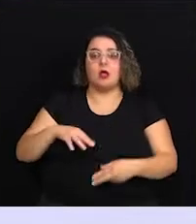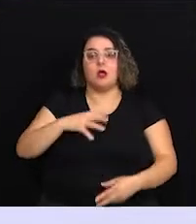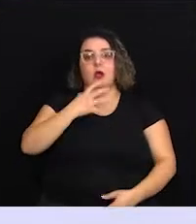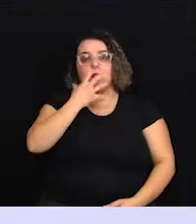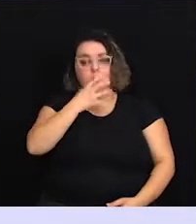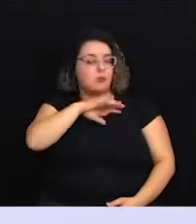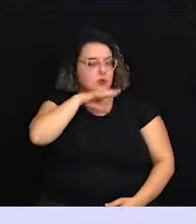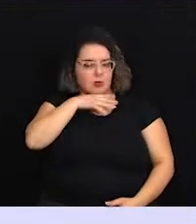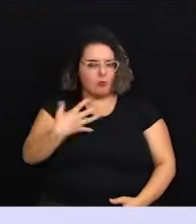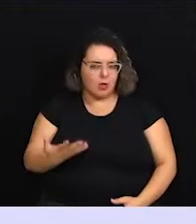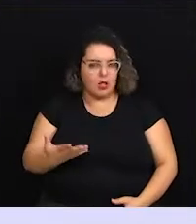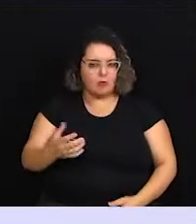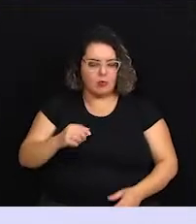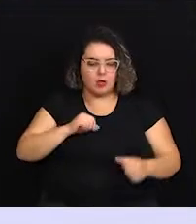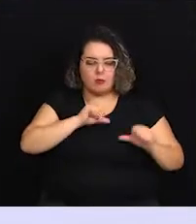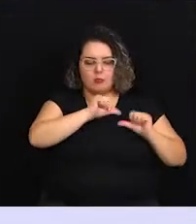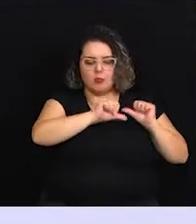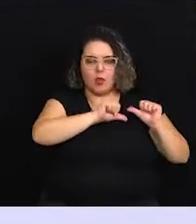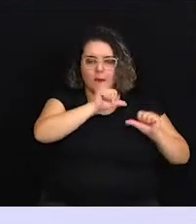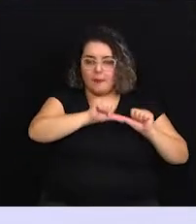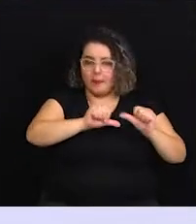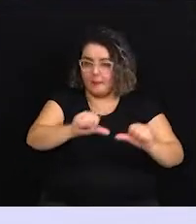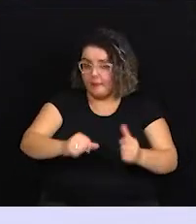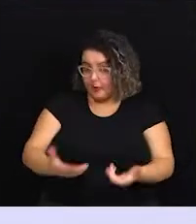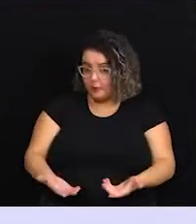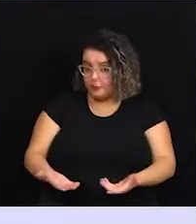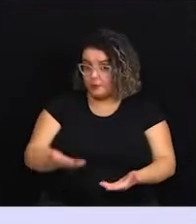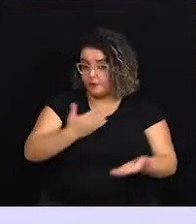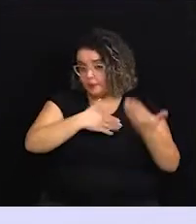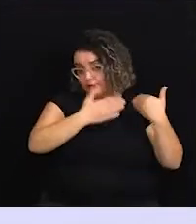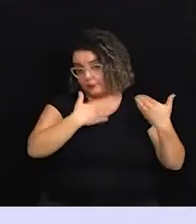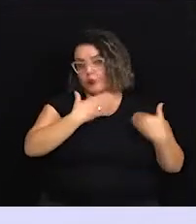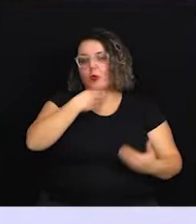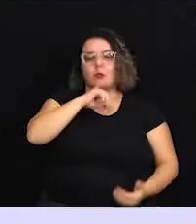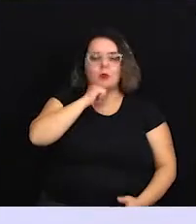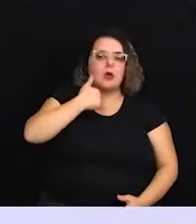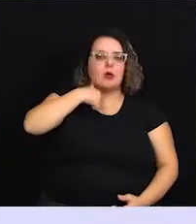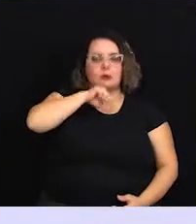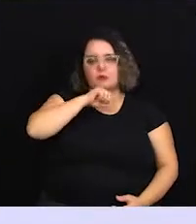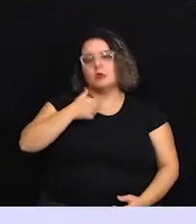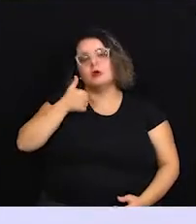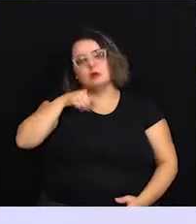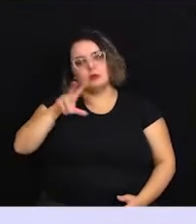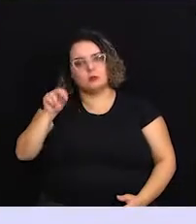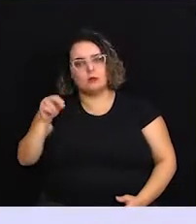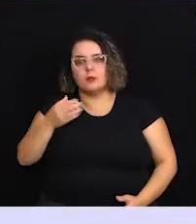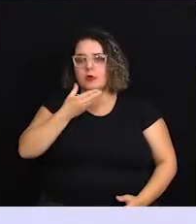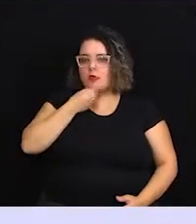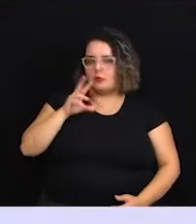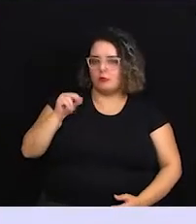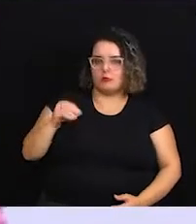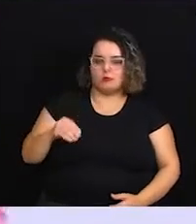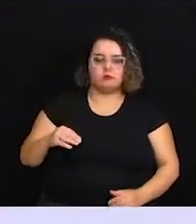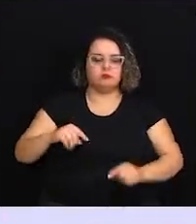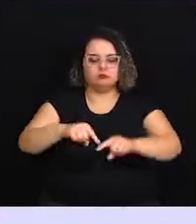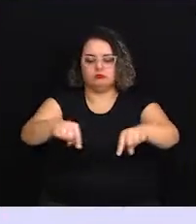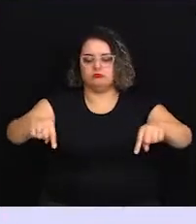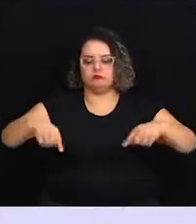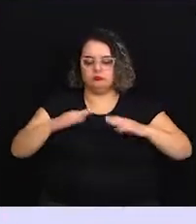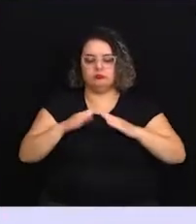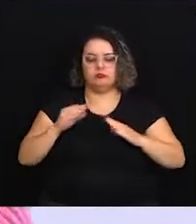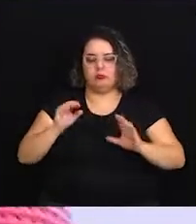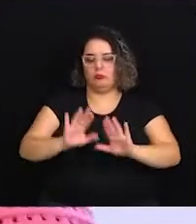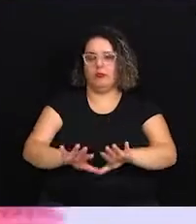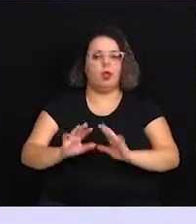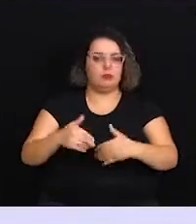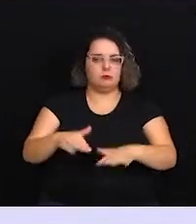mudando nas últimas décadas, né? Então, esses animais que antes, na época dos nossos pais, avós, eram mais de fundo de quintal, hoje eles fazem